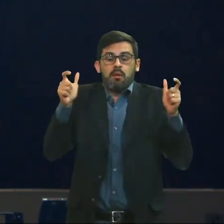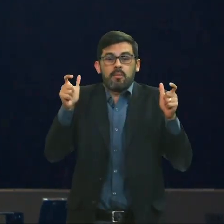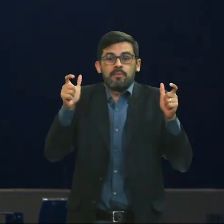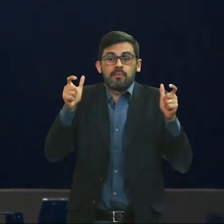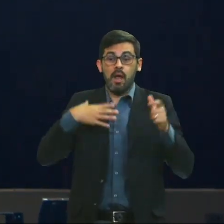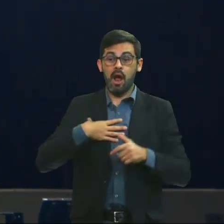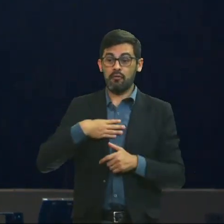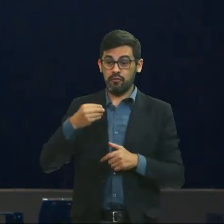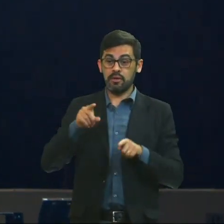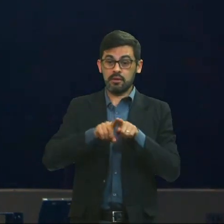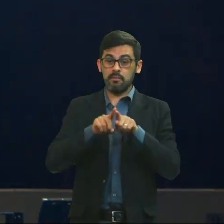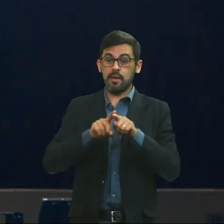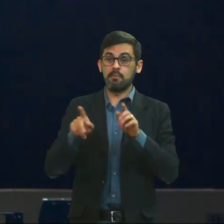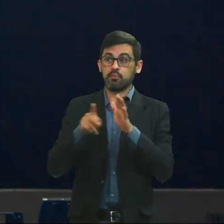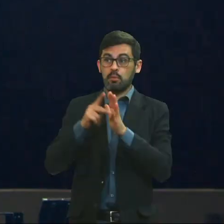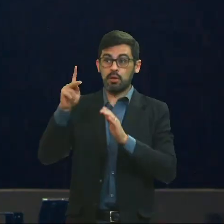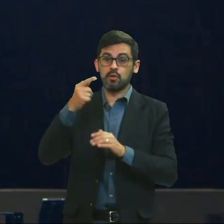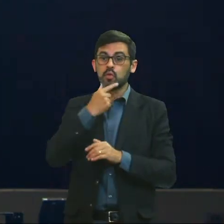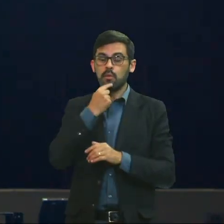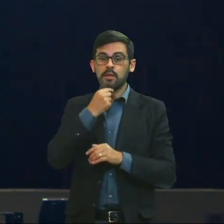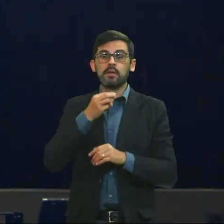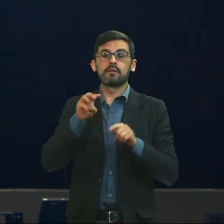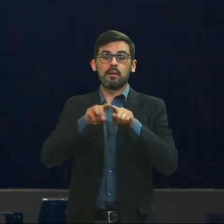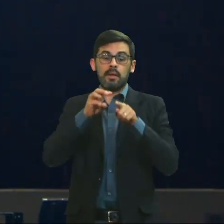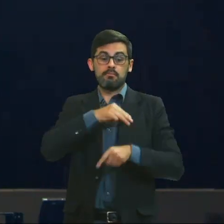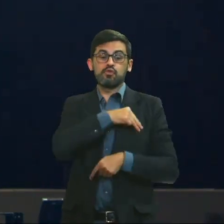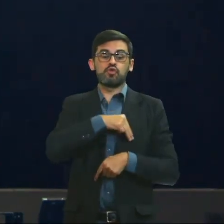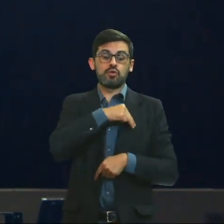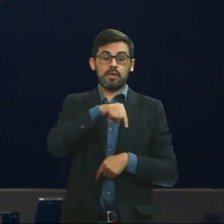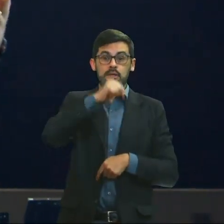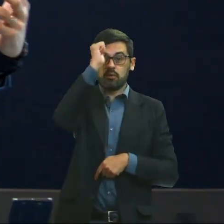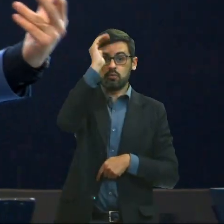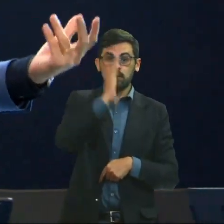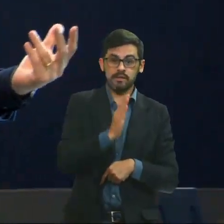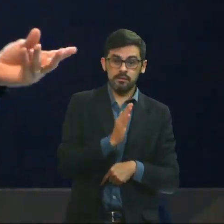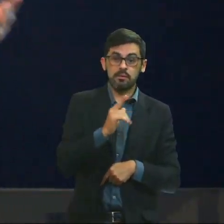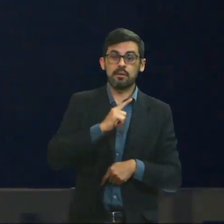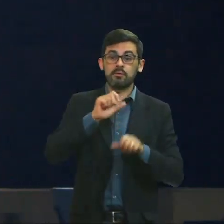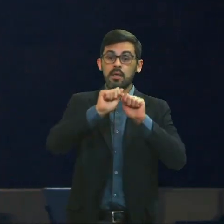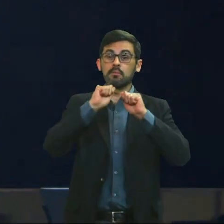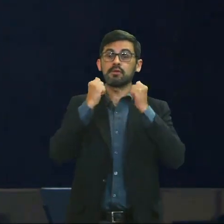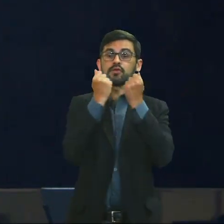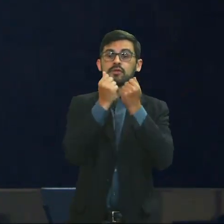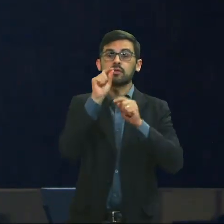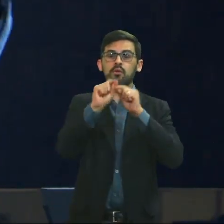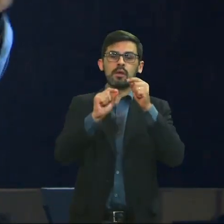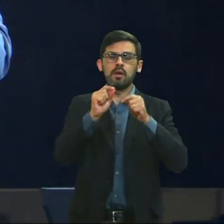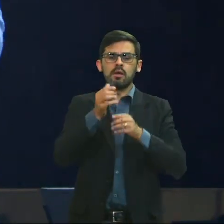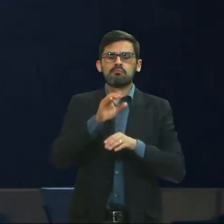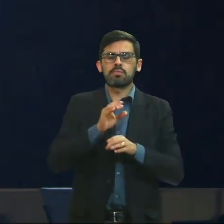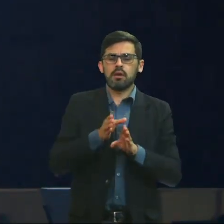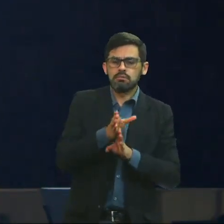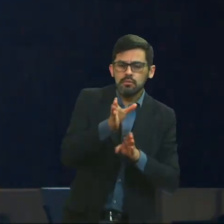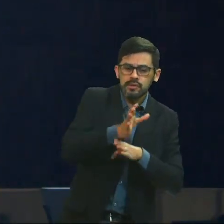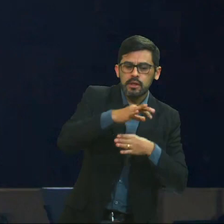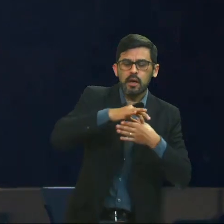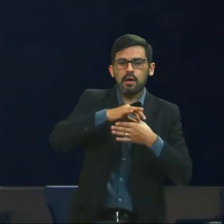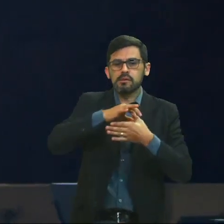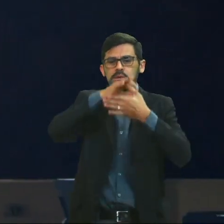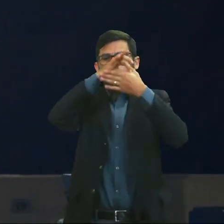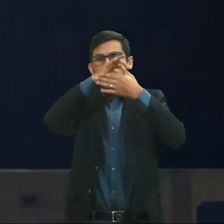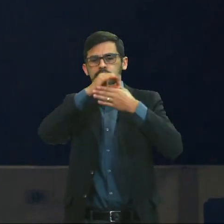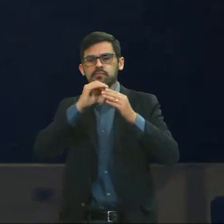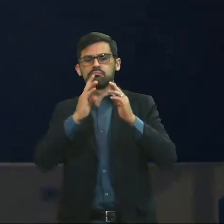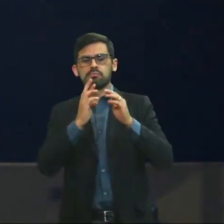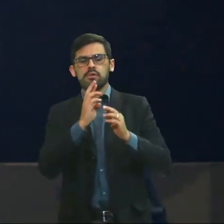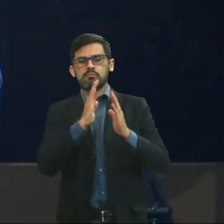filha desse homem foi missionária aqui no Brasil, e eles montaram uma associação para ajudar as lideranças de igrejas, de organizações